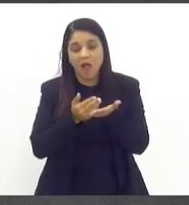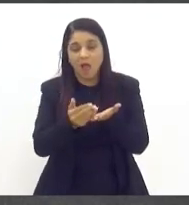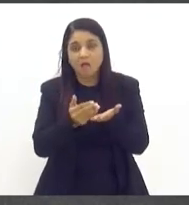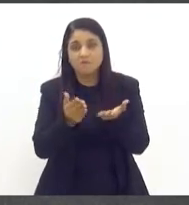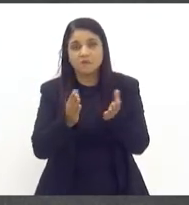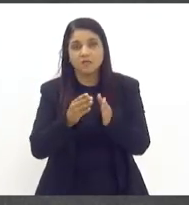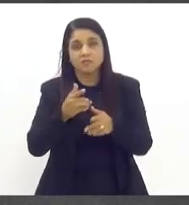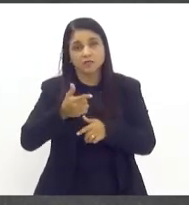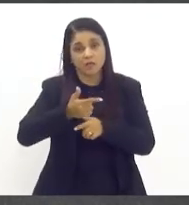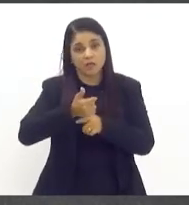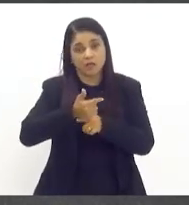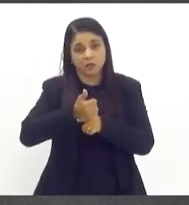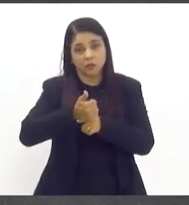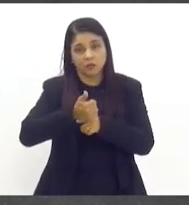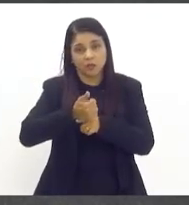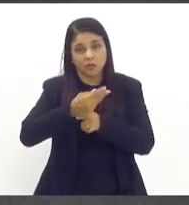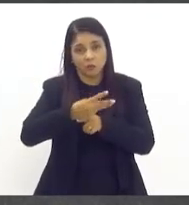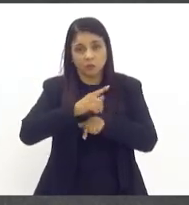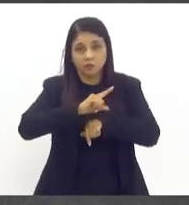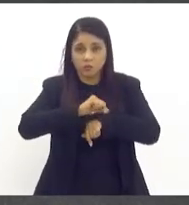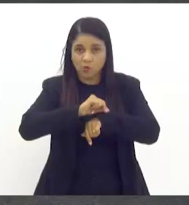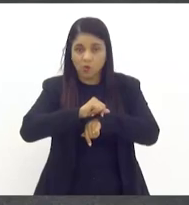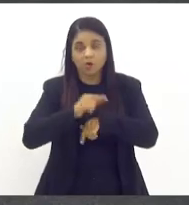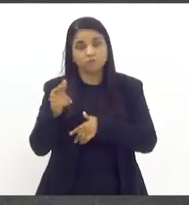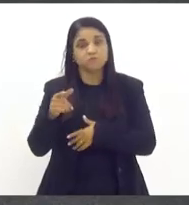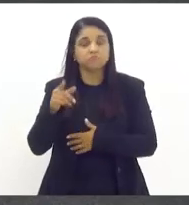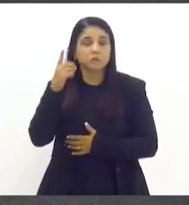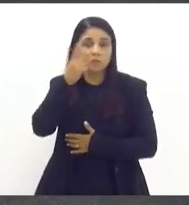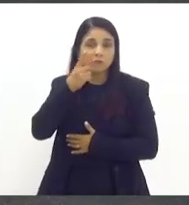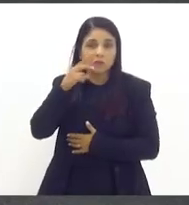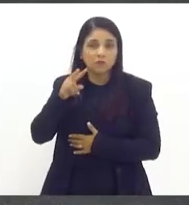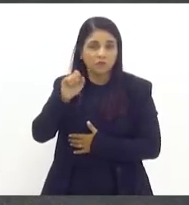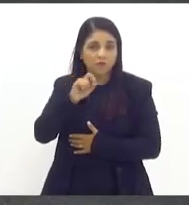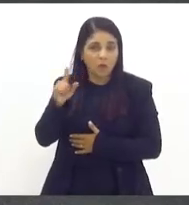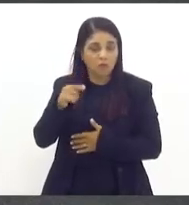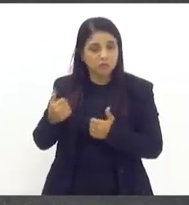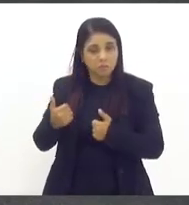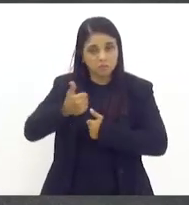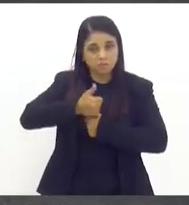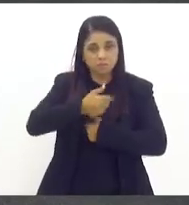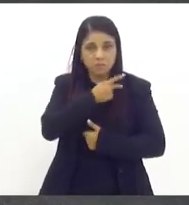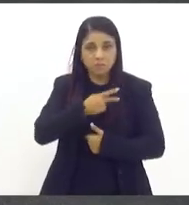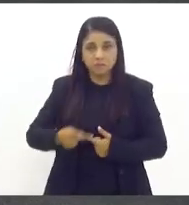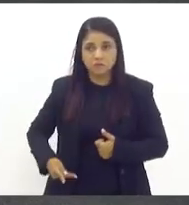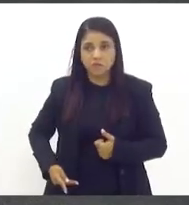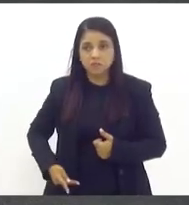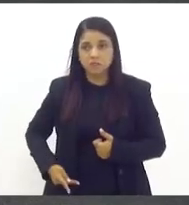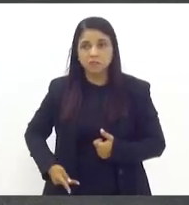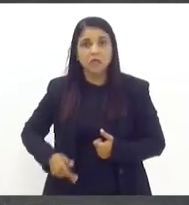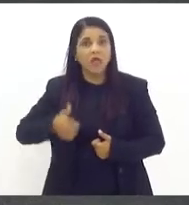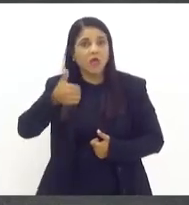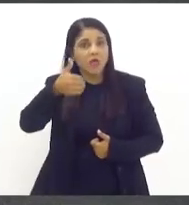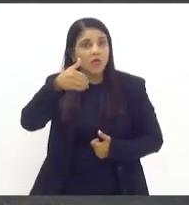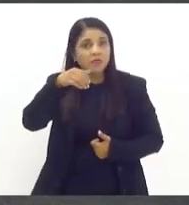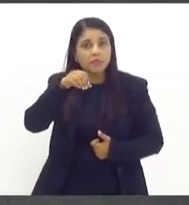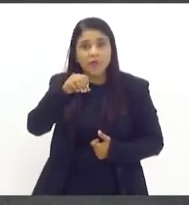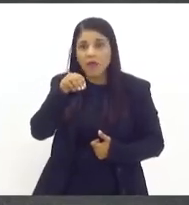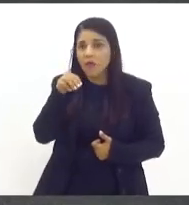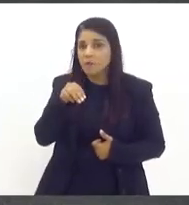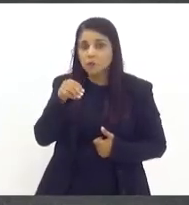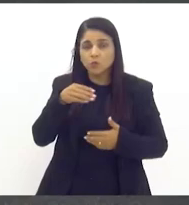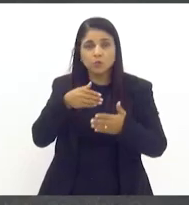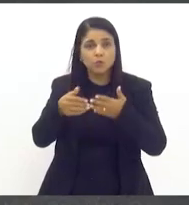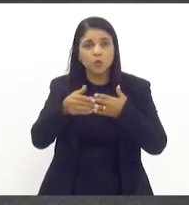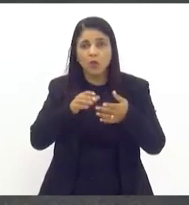Deputado Valda Ceasa tem sempre presidido você vem aqui fala 10 minutos sobre o que quiser no